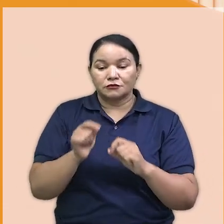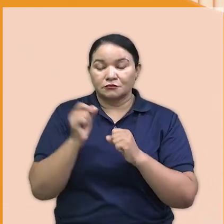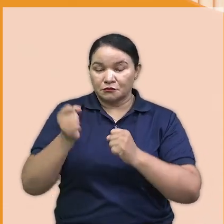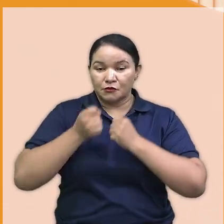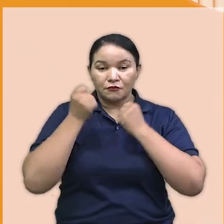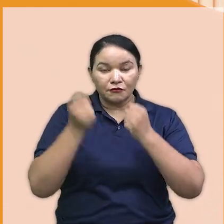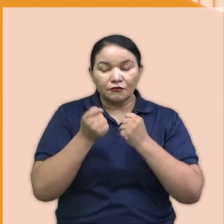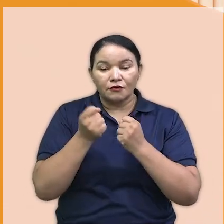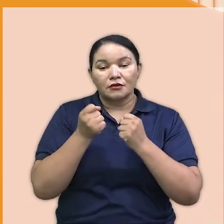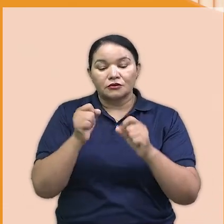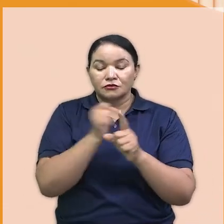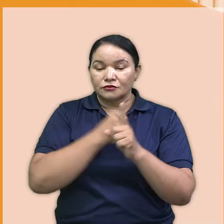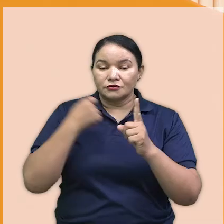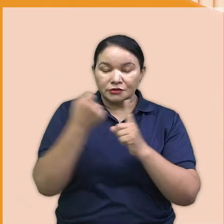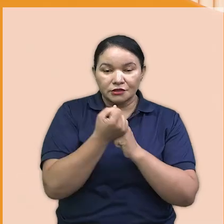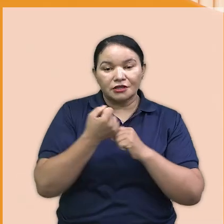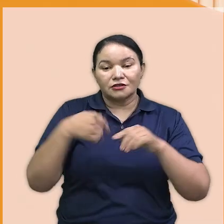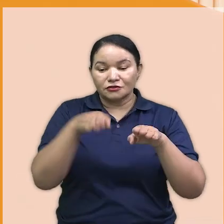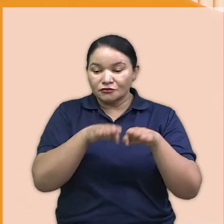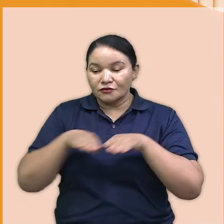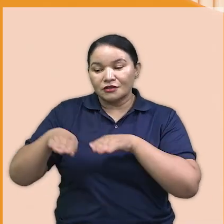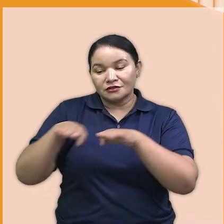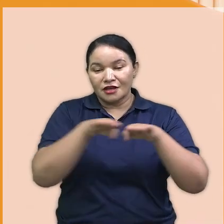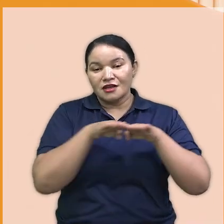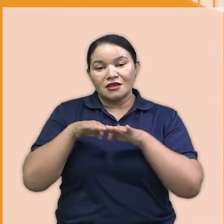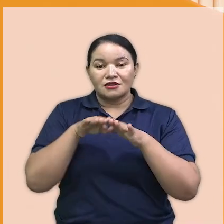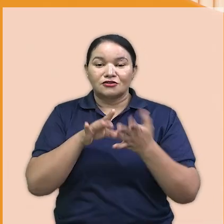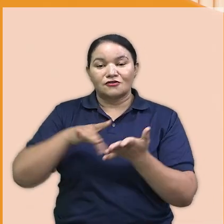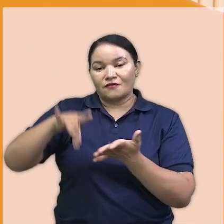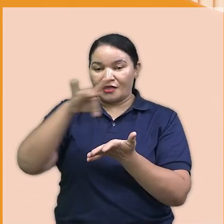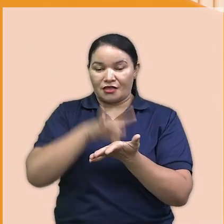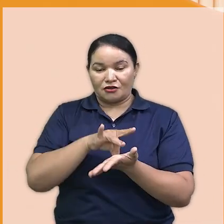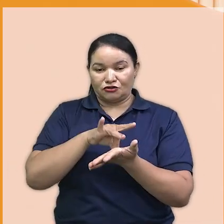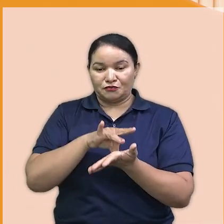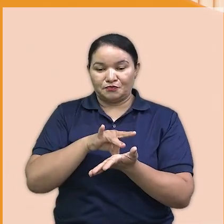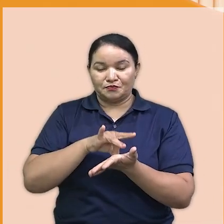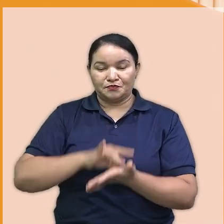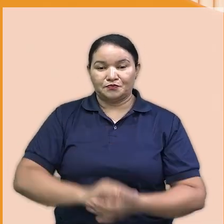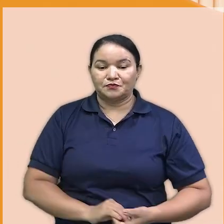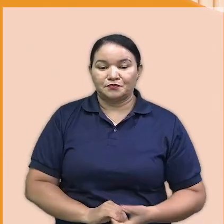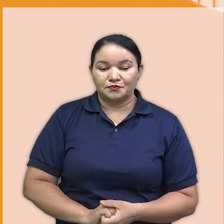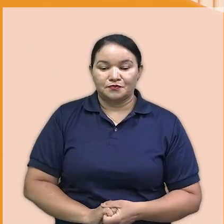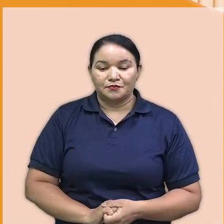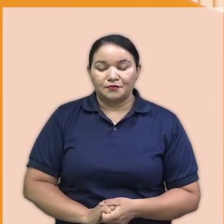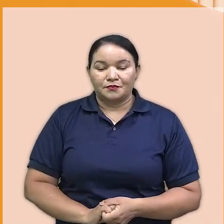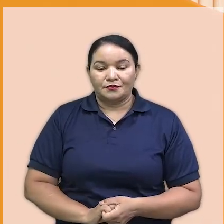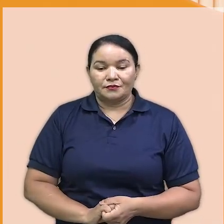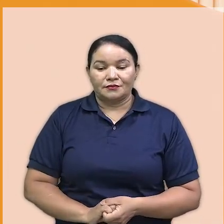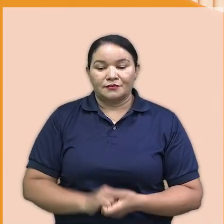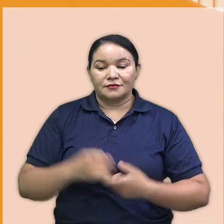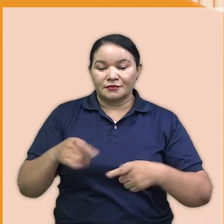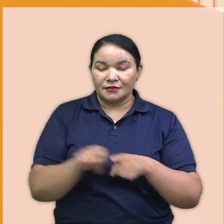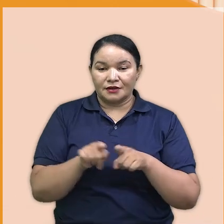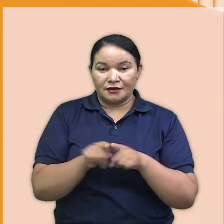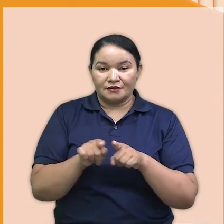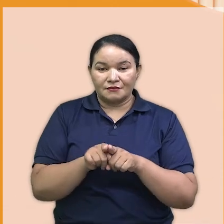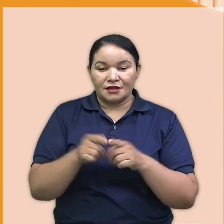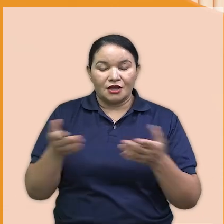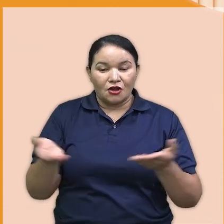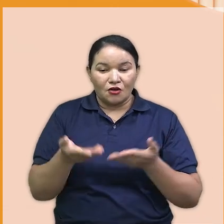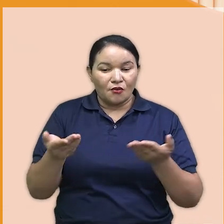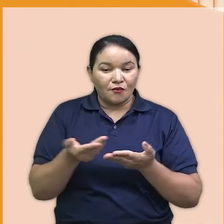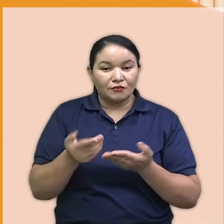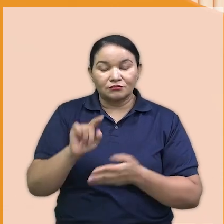nós tenhamos uma sociedade mais igualitária de verdade, né? E aqui, pessoal, diante disso, nós temos aqui